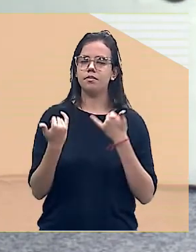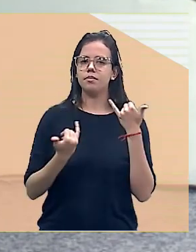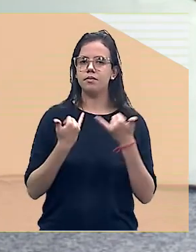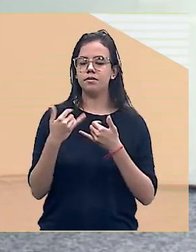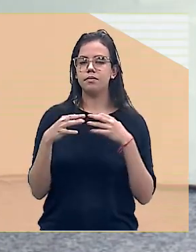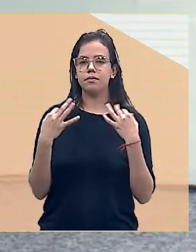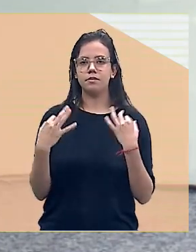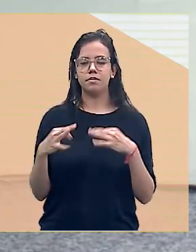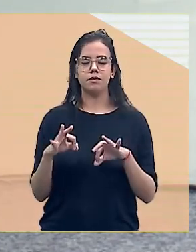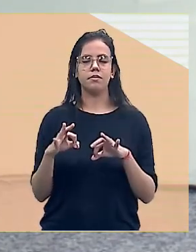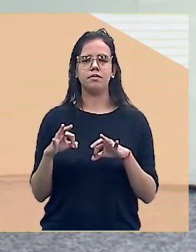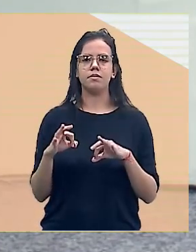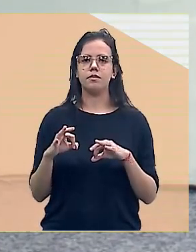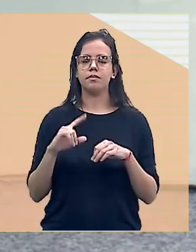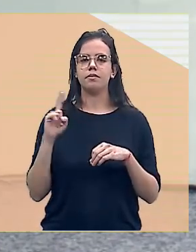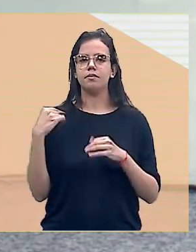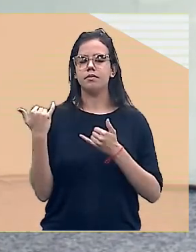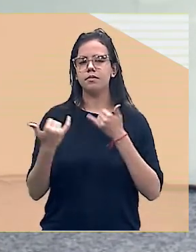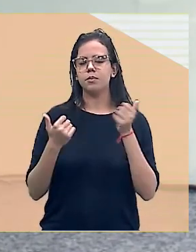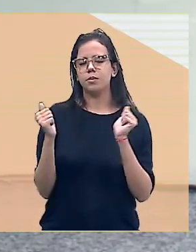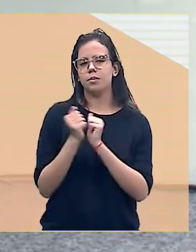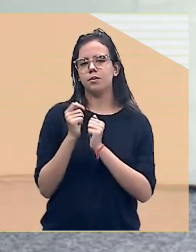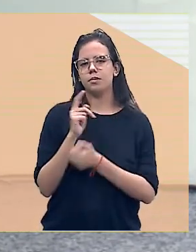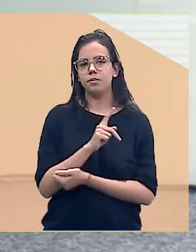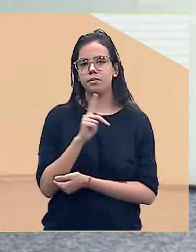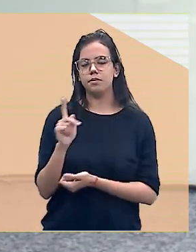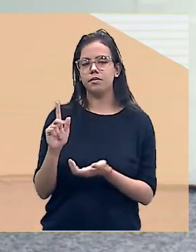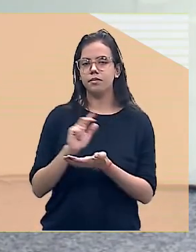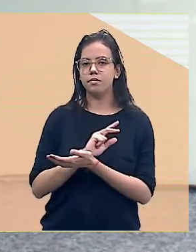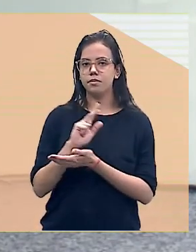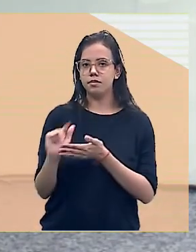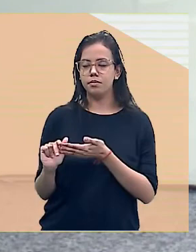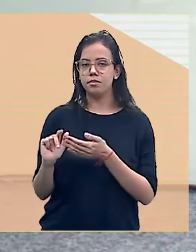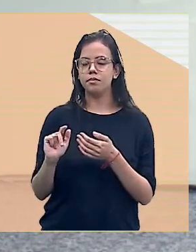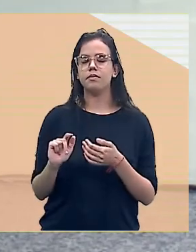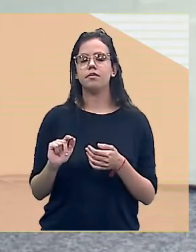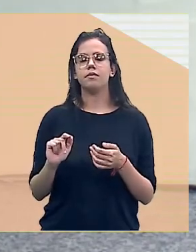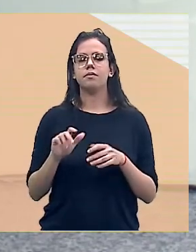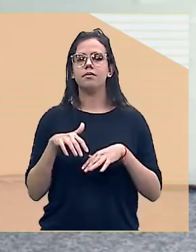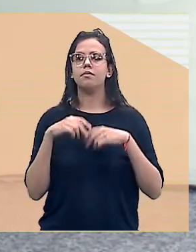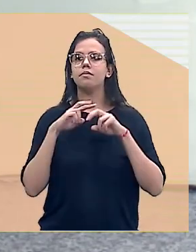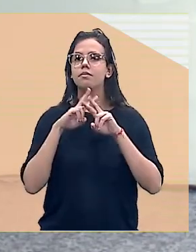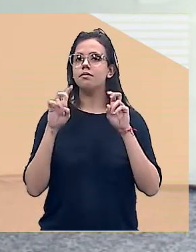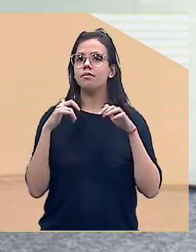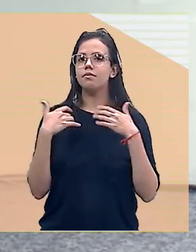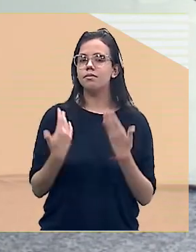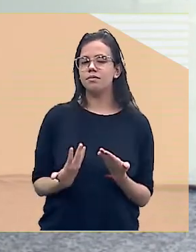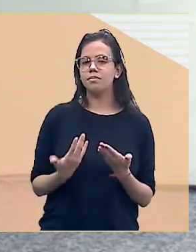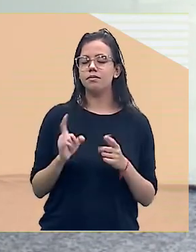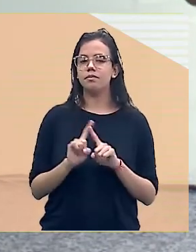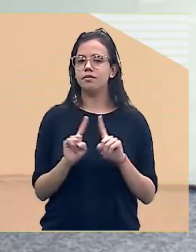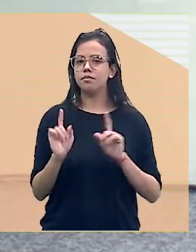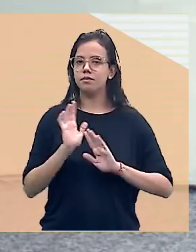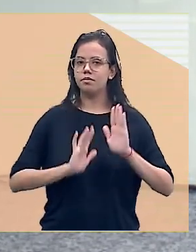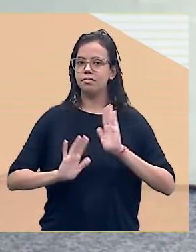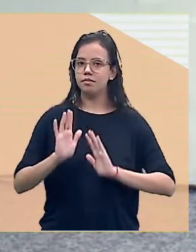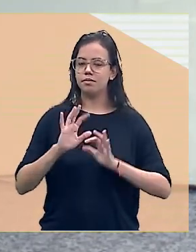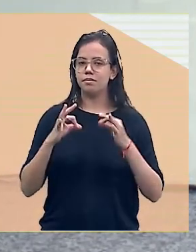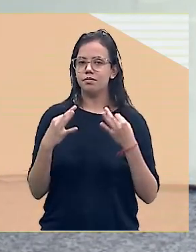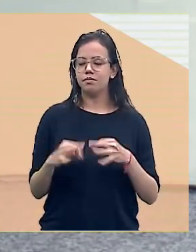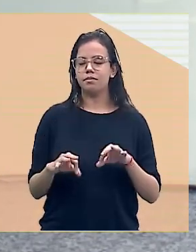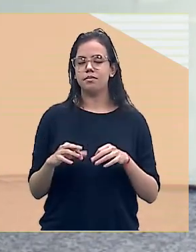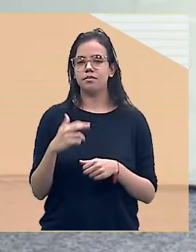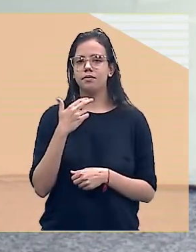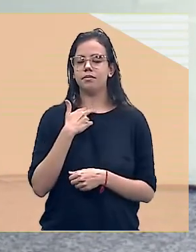aqui tá certo com o Rufino com ele que não é qual é o tema mas cuidado